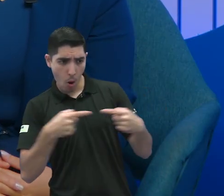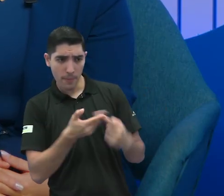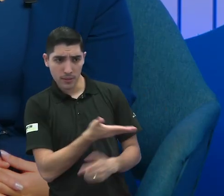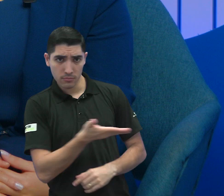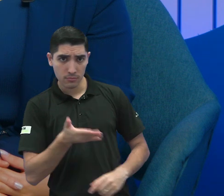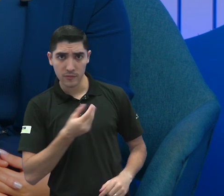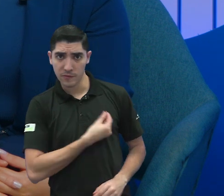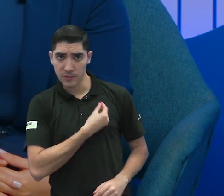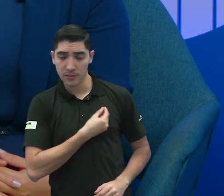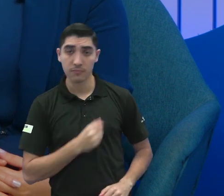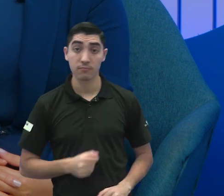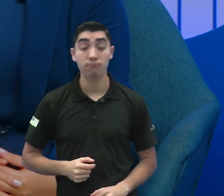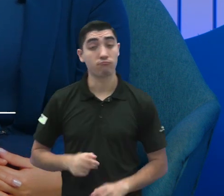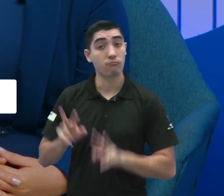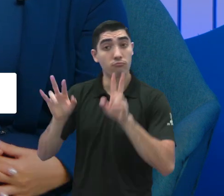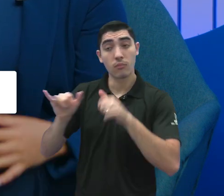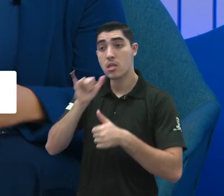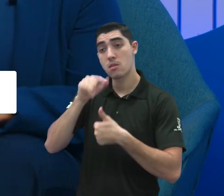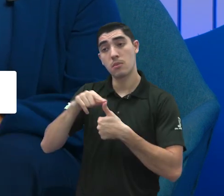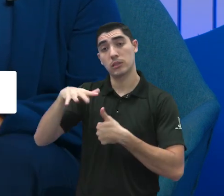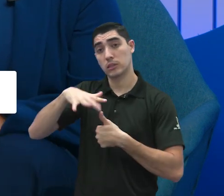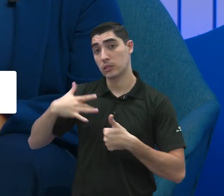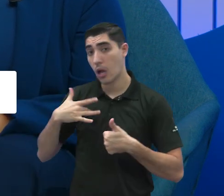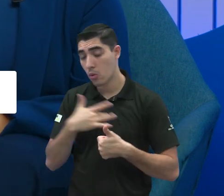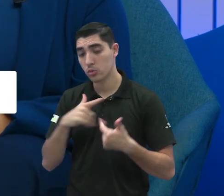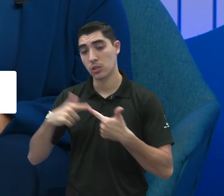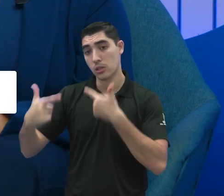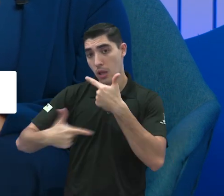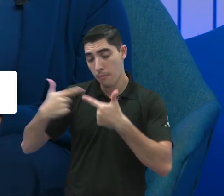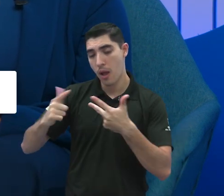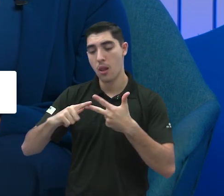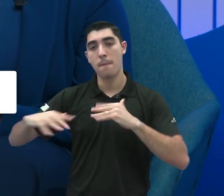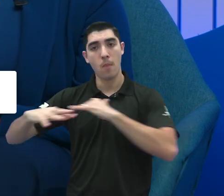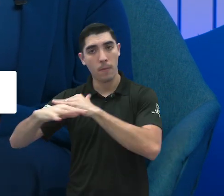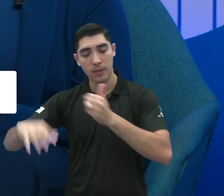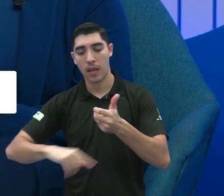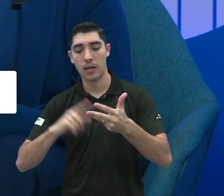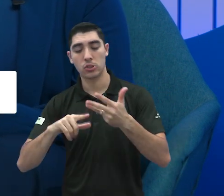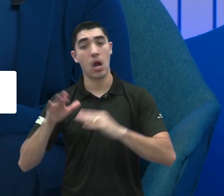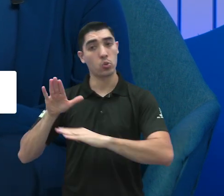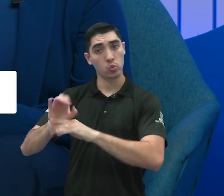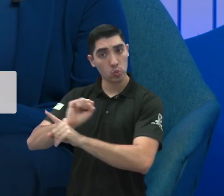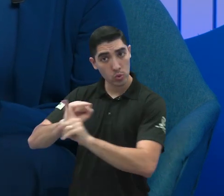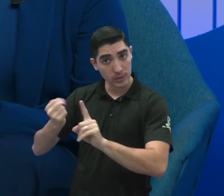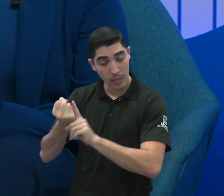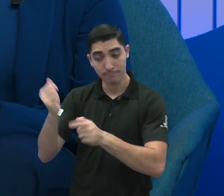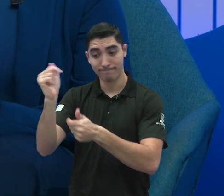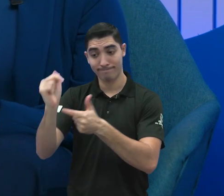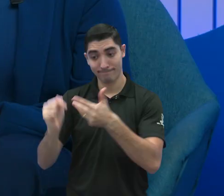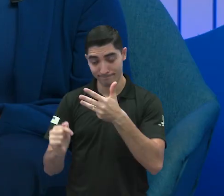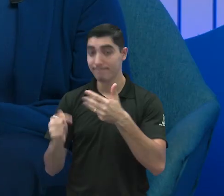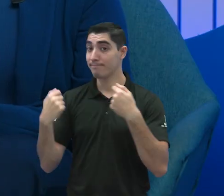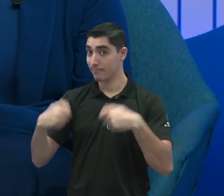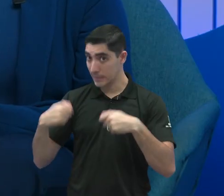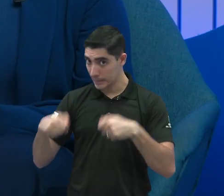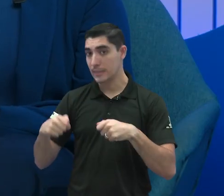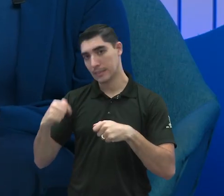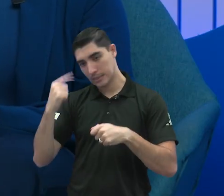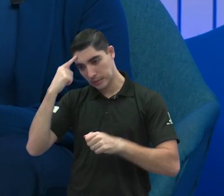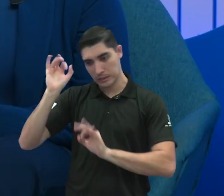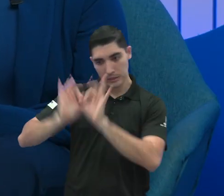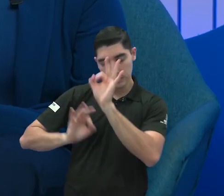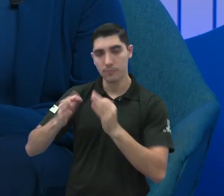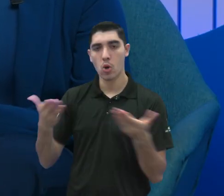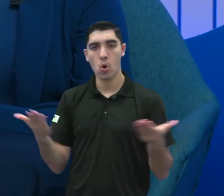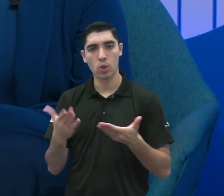nova realidade? Temas como saúde, trabalho, mobilidade e assistência social devem ser discutidos. Por